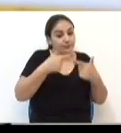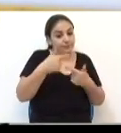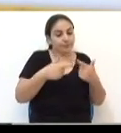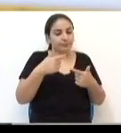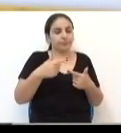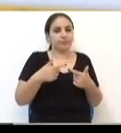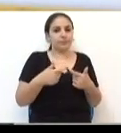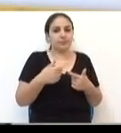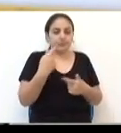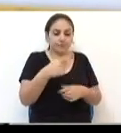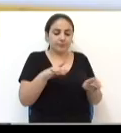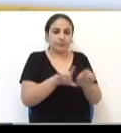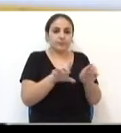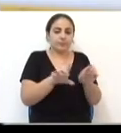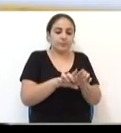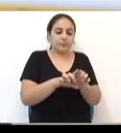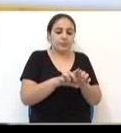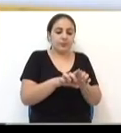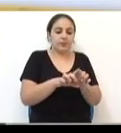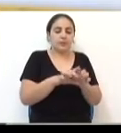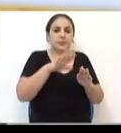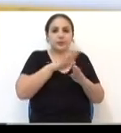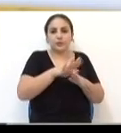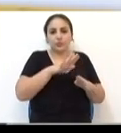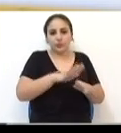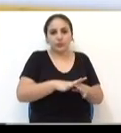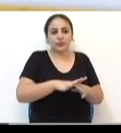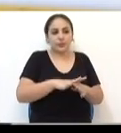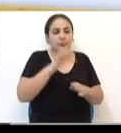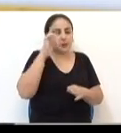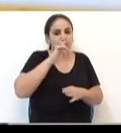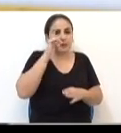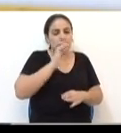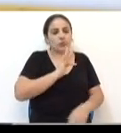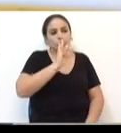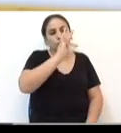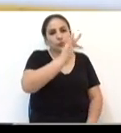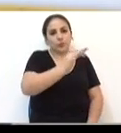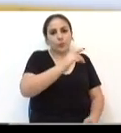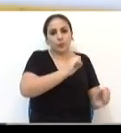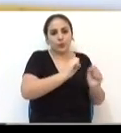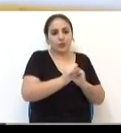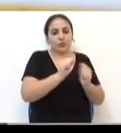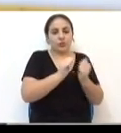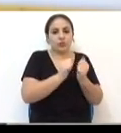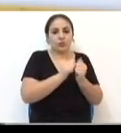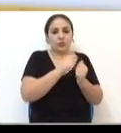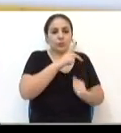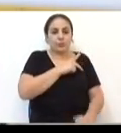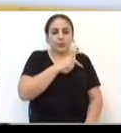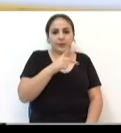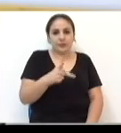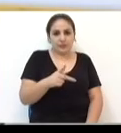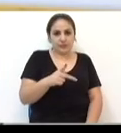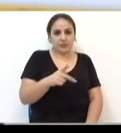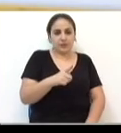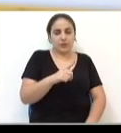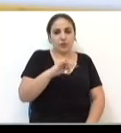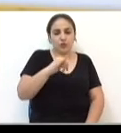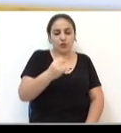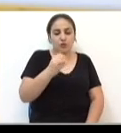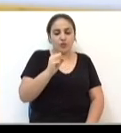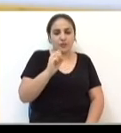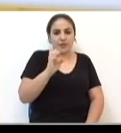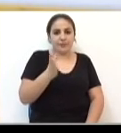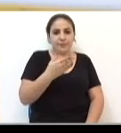trabalhar. E isso aí também foi uma credencial para depois, posteriormente, assumir junto com o presidente, na época,